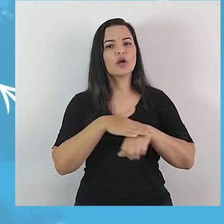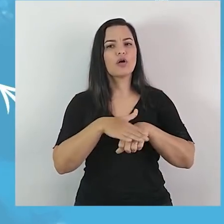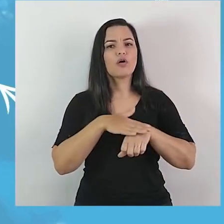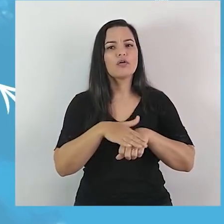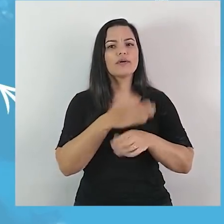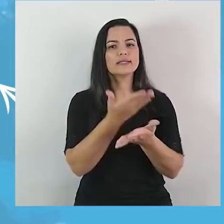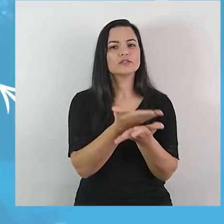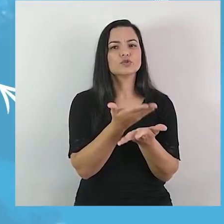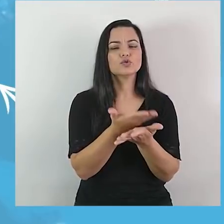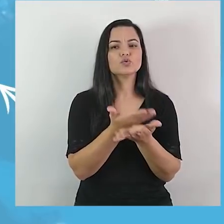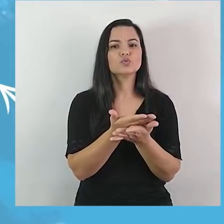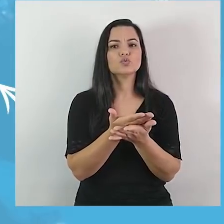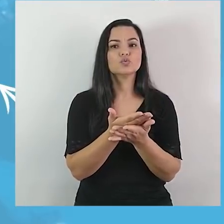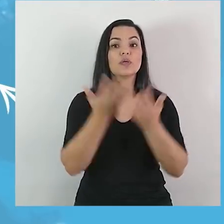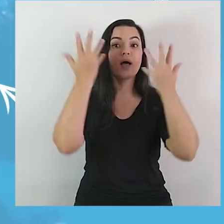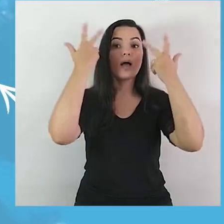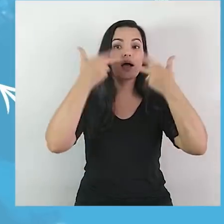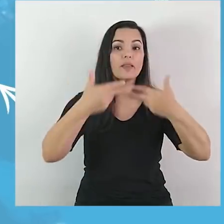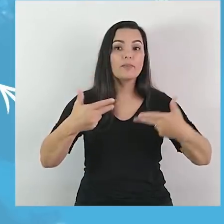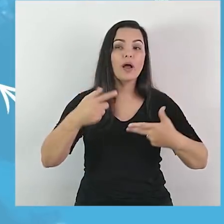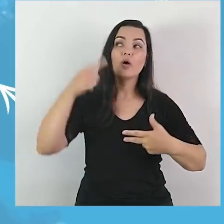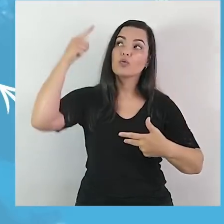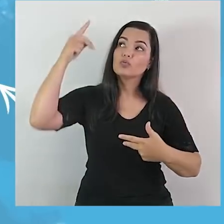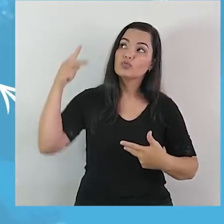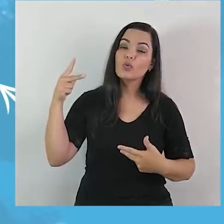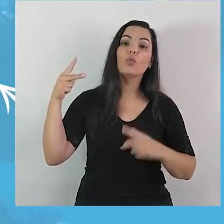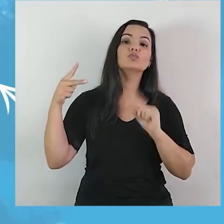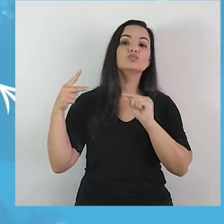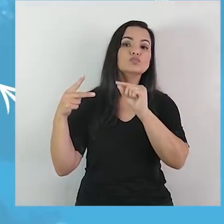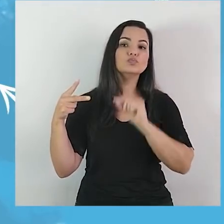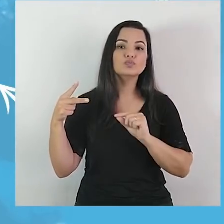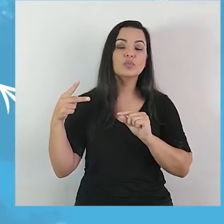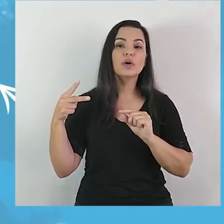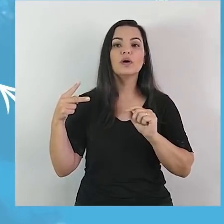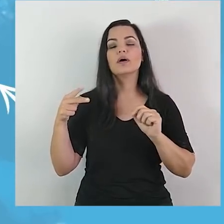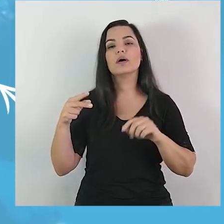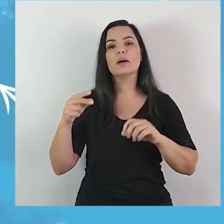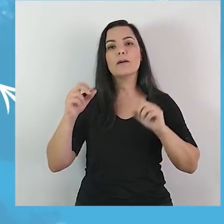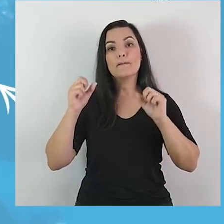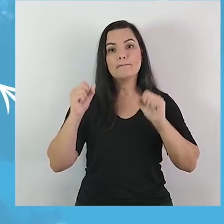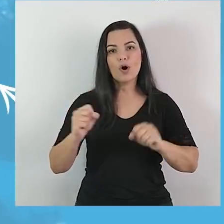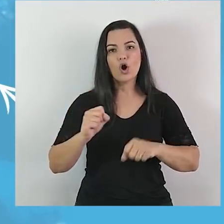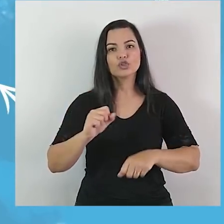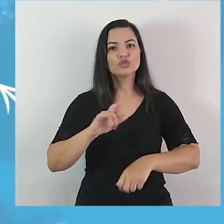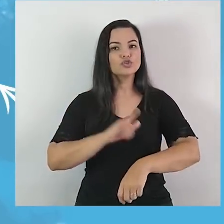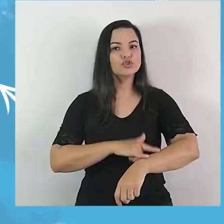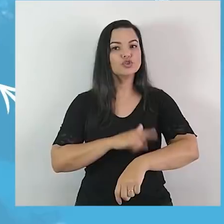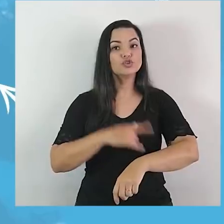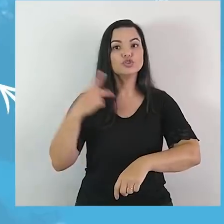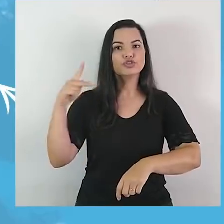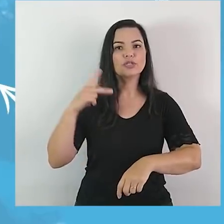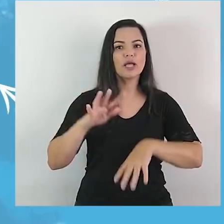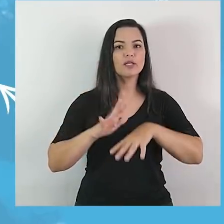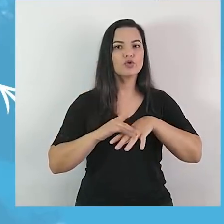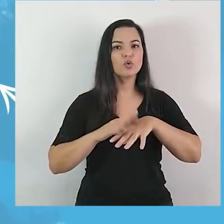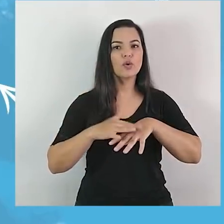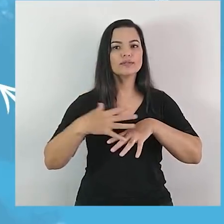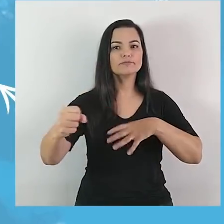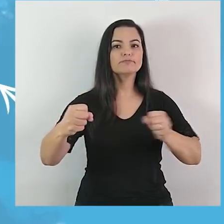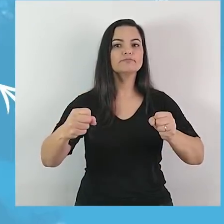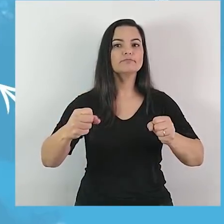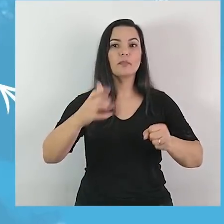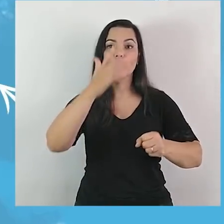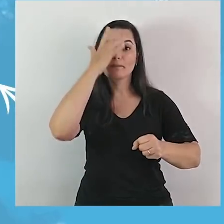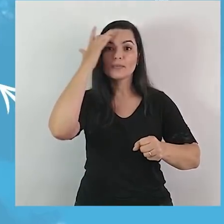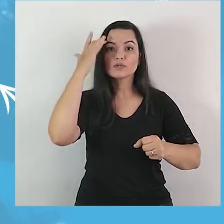estamos conversando, qual desses animais vocês acham que pode causar alguma doença com o seu